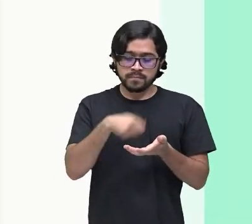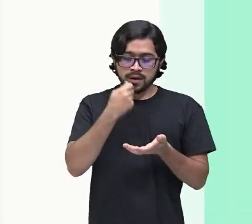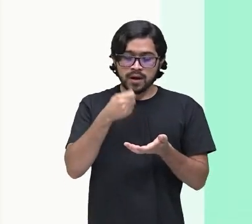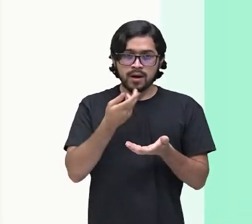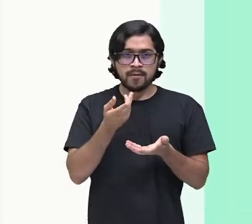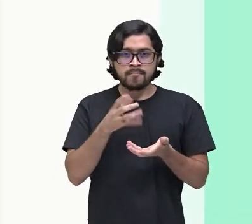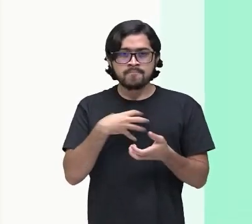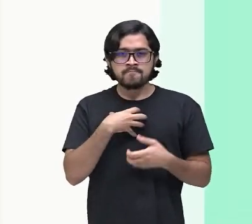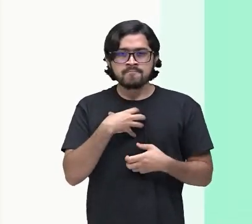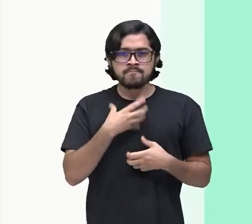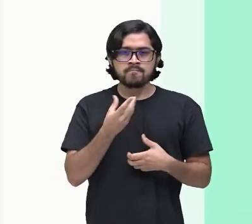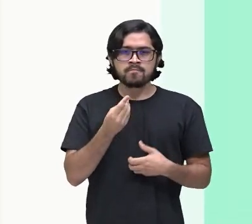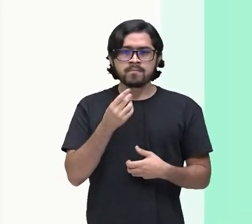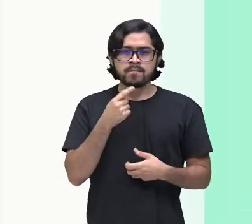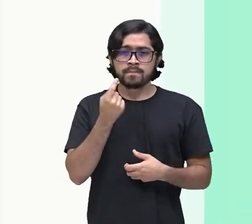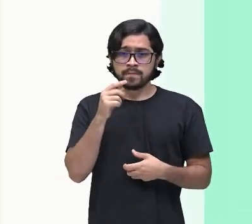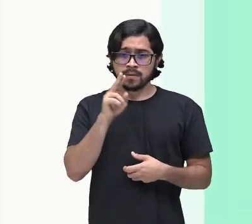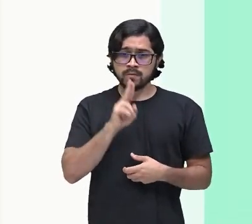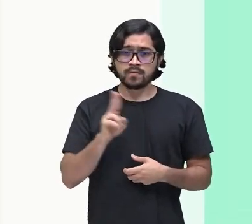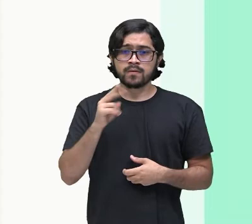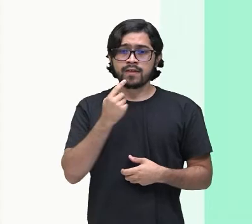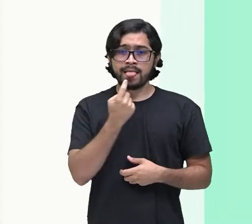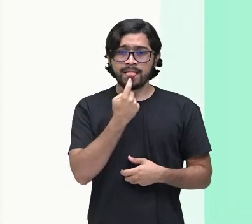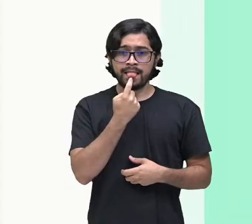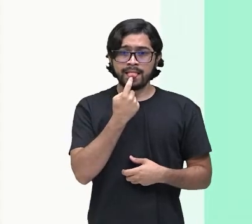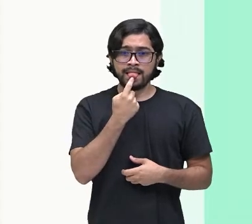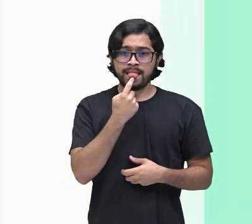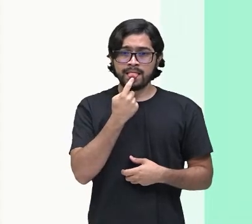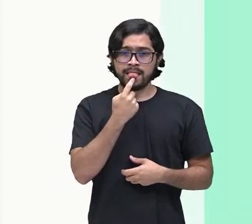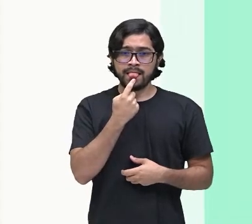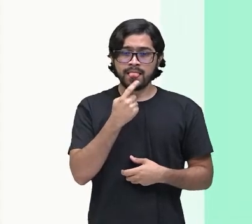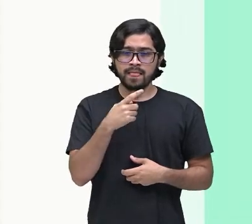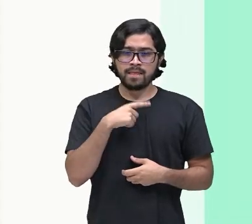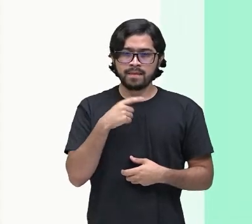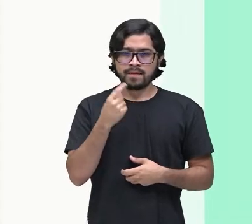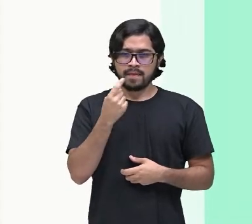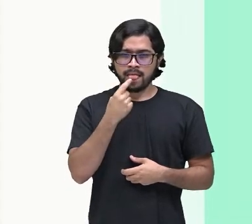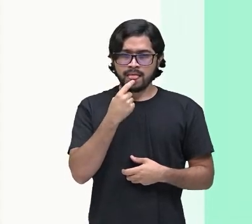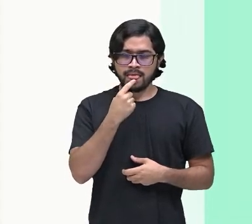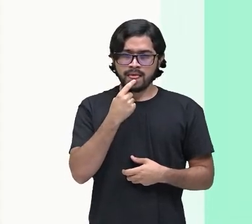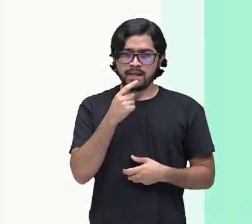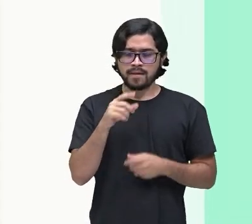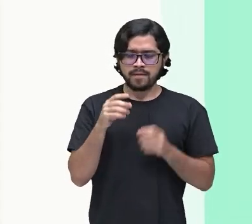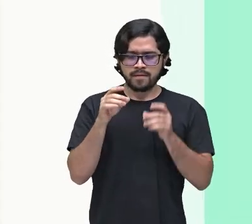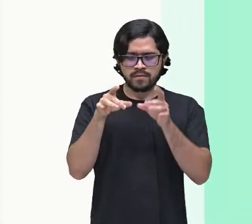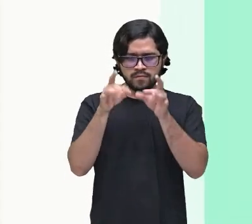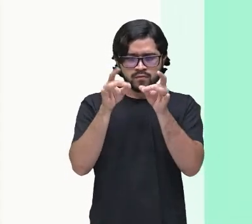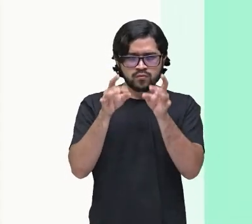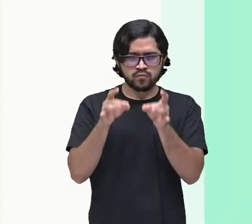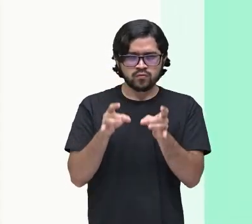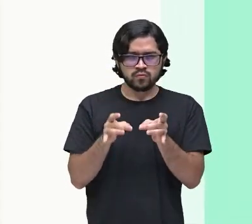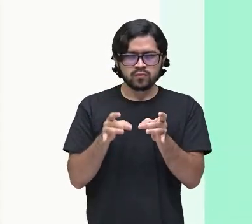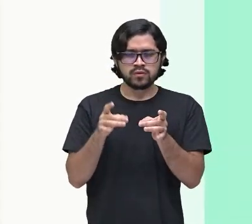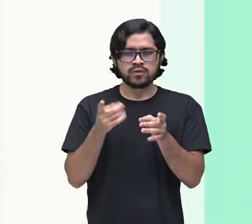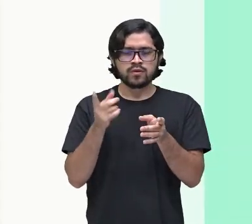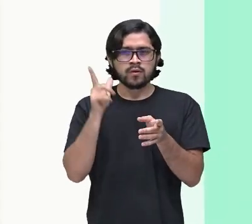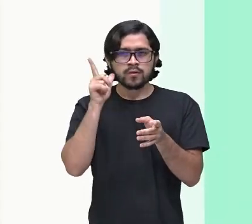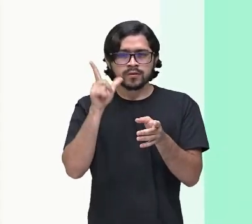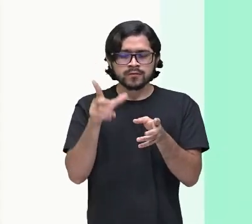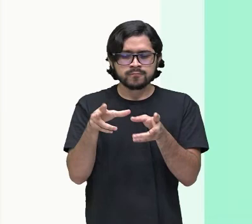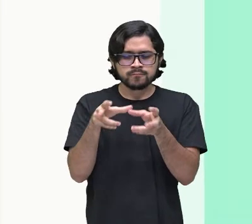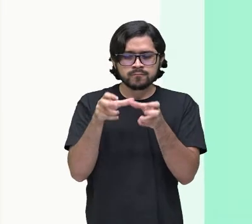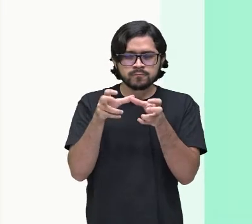alimentos é feito por meio da língua, onde nós encontramos papilas gustativas ou botões gustativos que são capazes